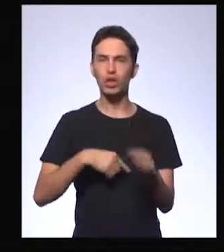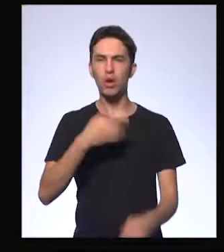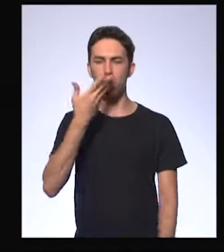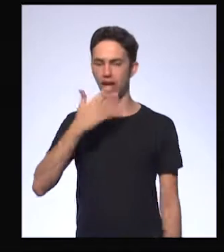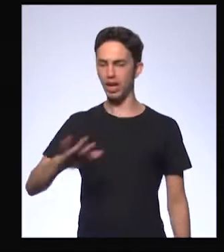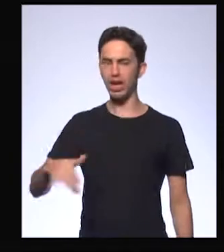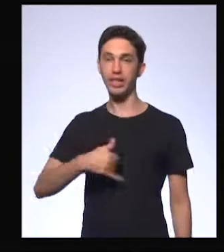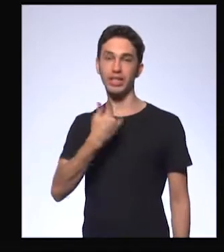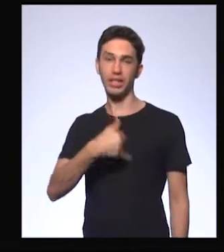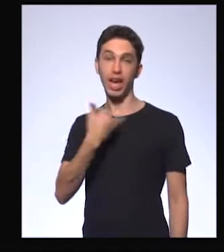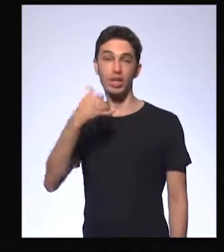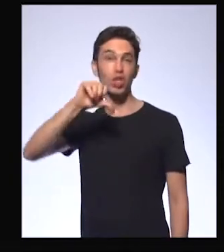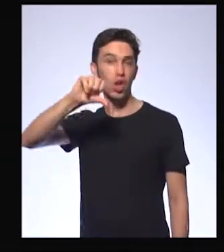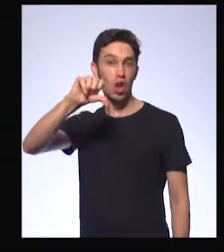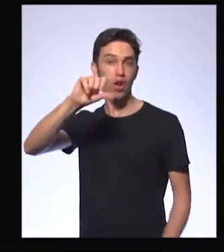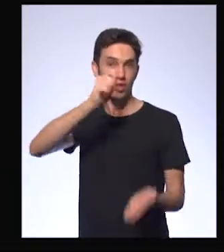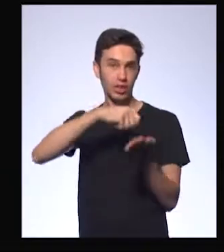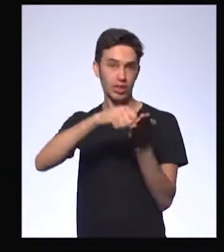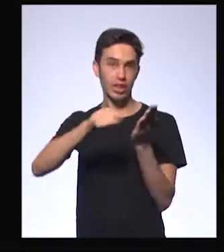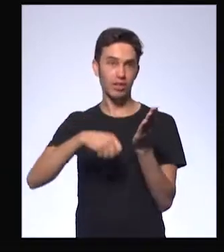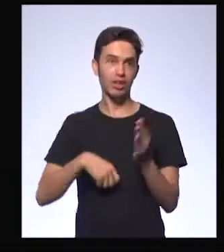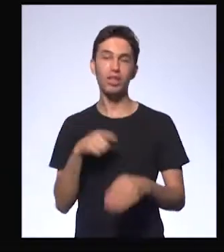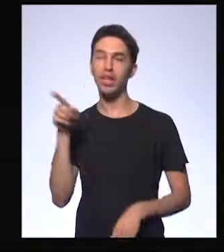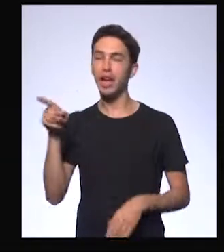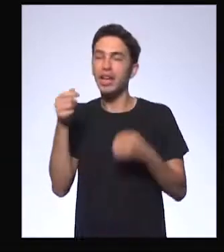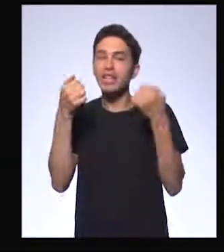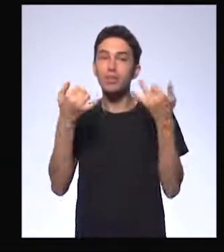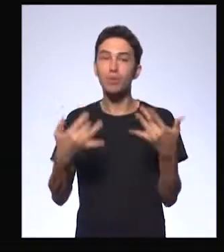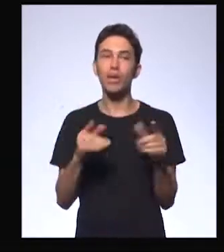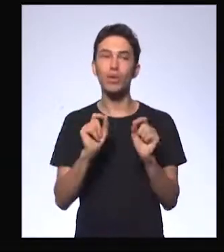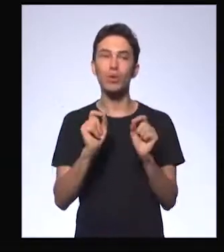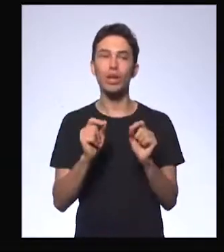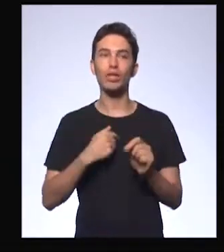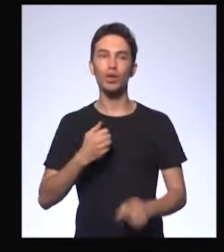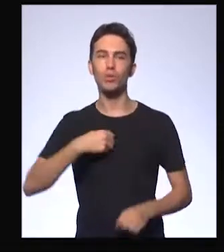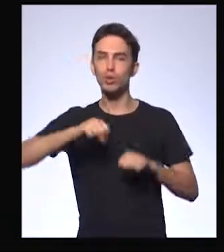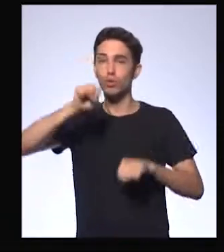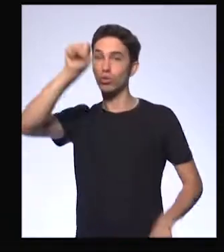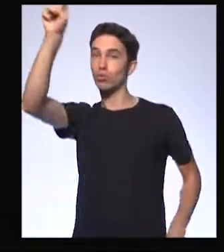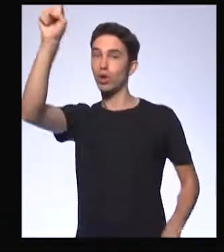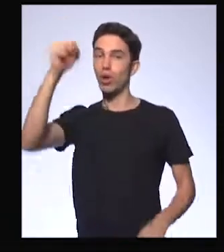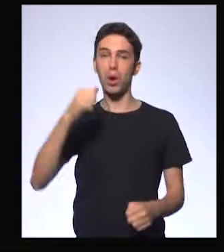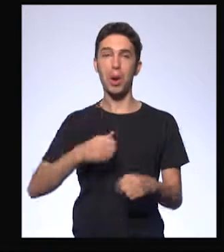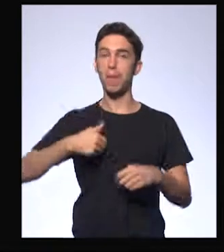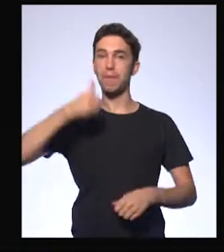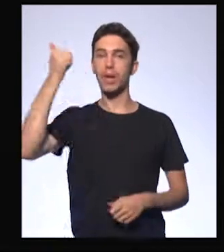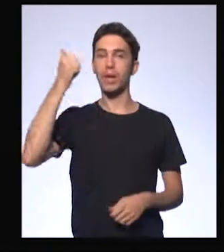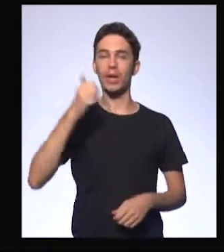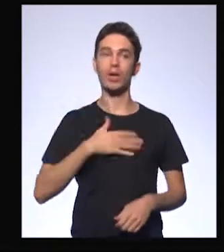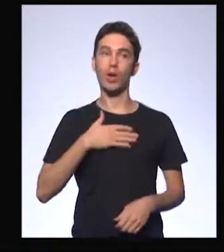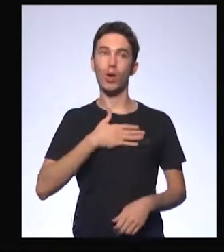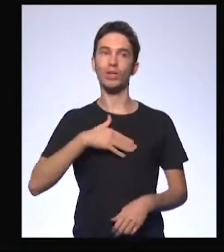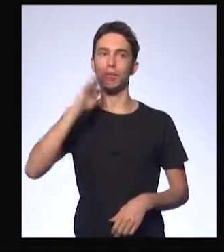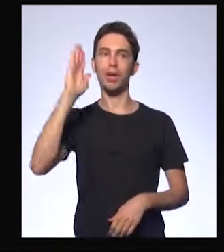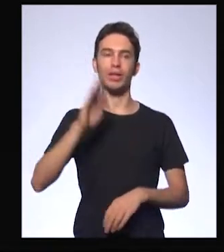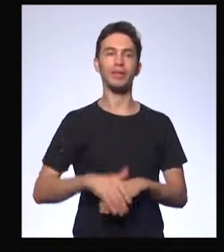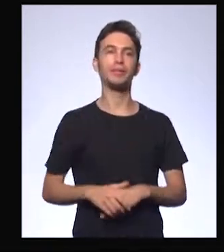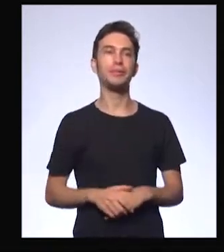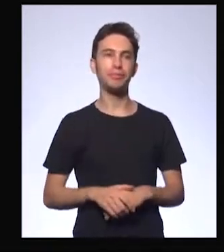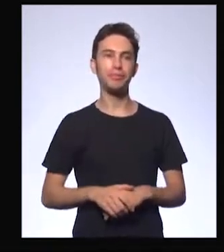de 9 anos e, nele, ela fala sobre o seu super-herói favorito. Vamos ver? Está escrito